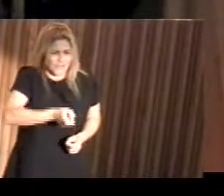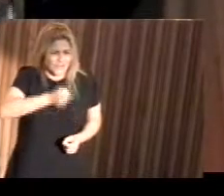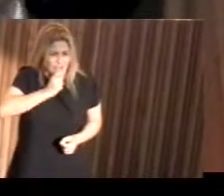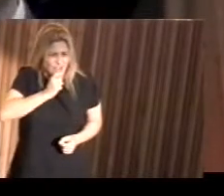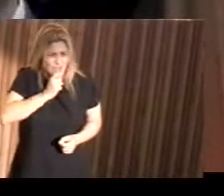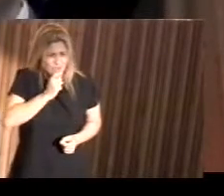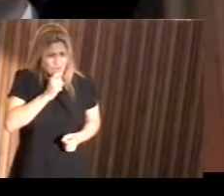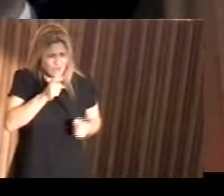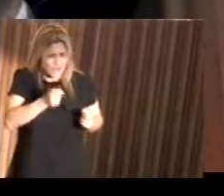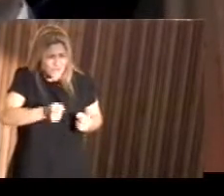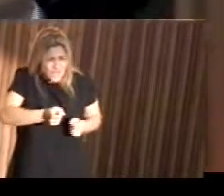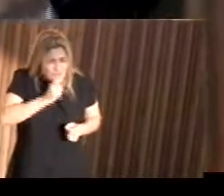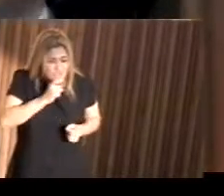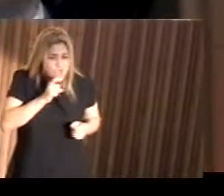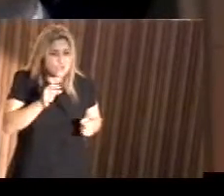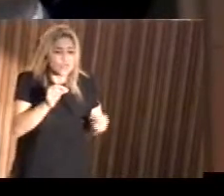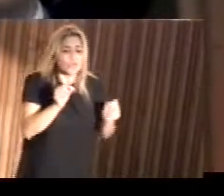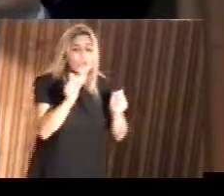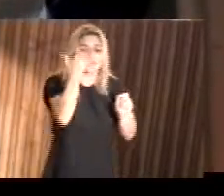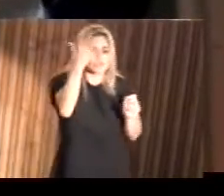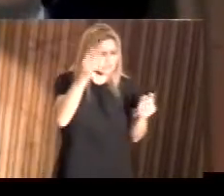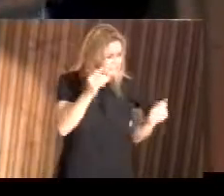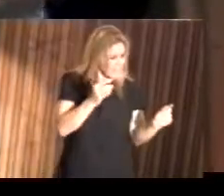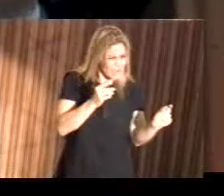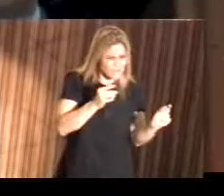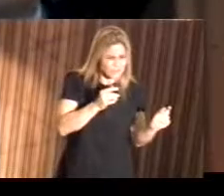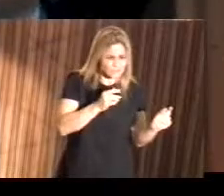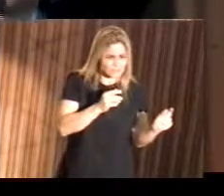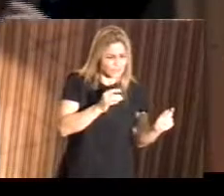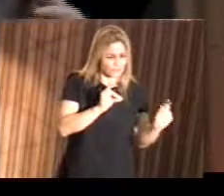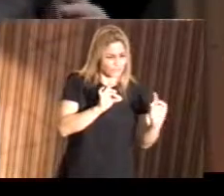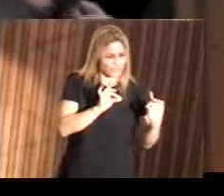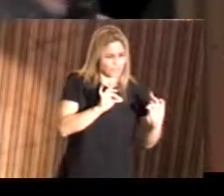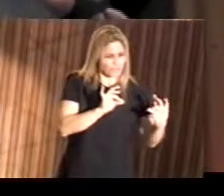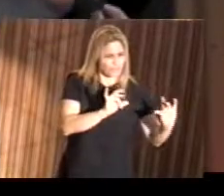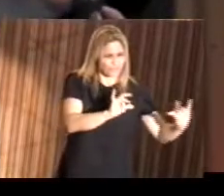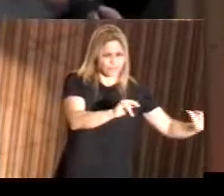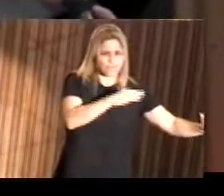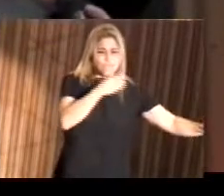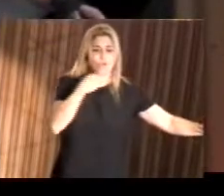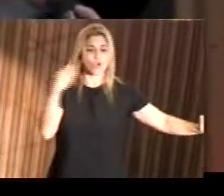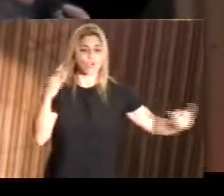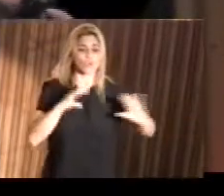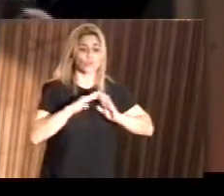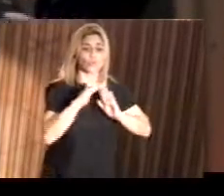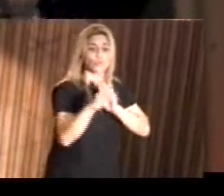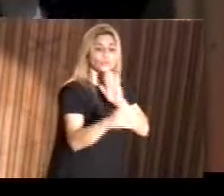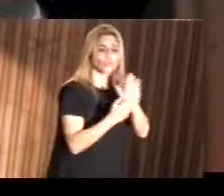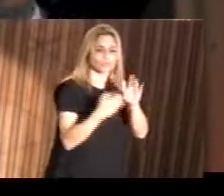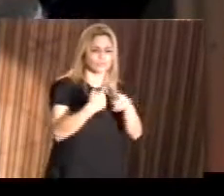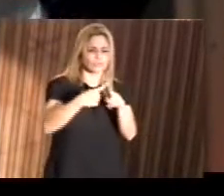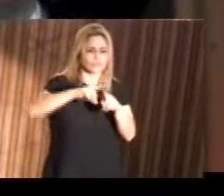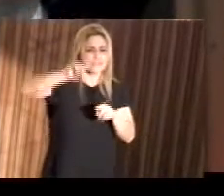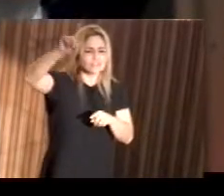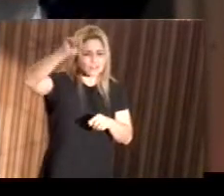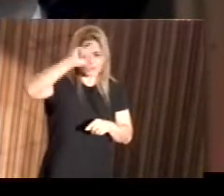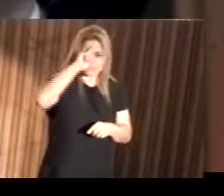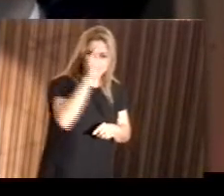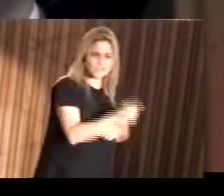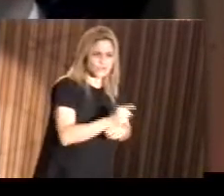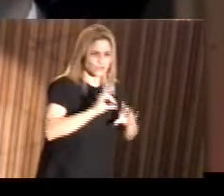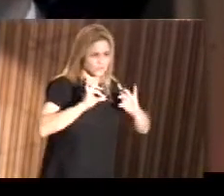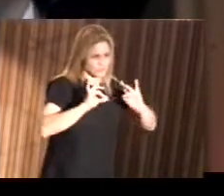geada, e todas as larvas de todo o estado de Minnesota morreram, porque Deus mandou graça.